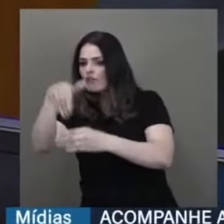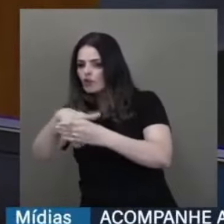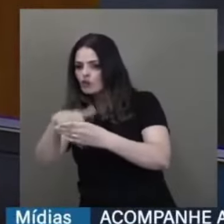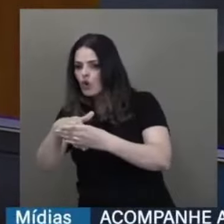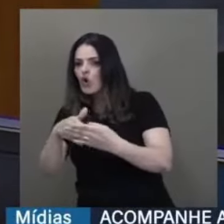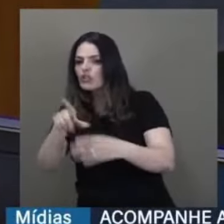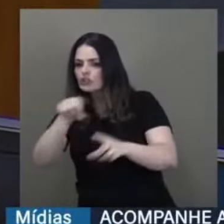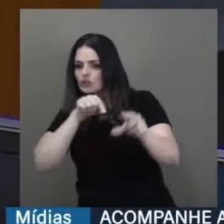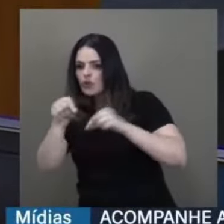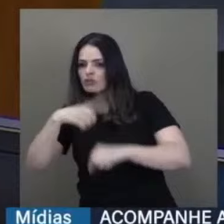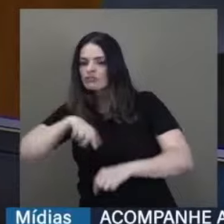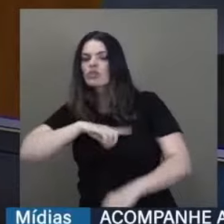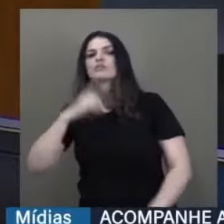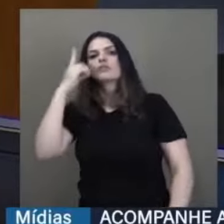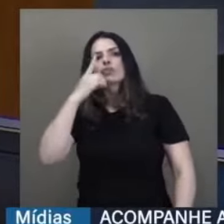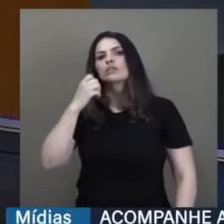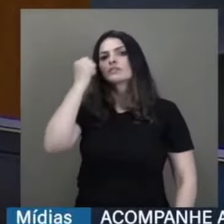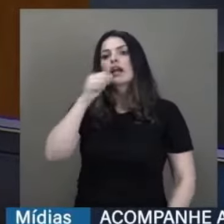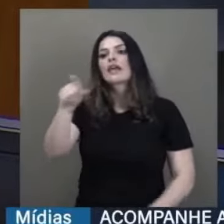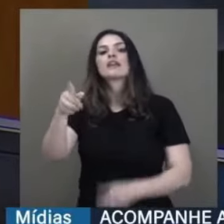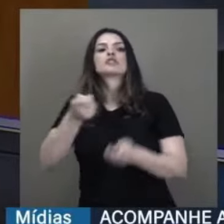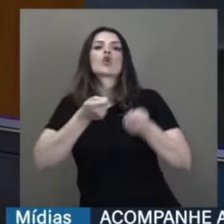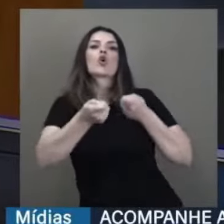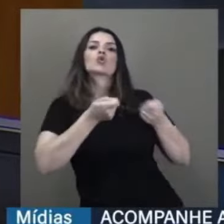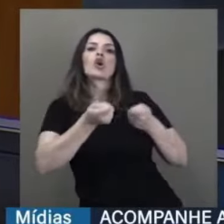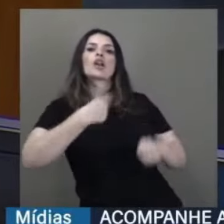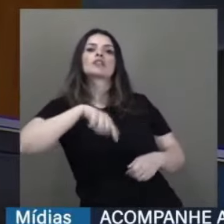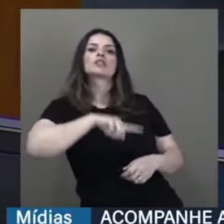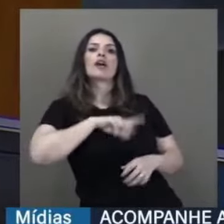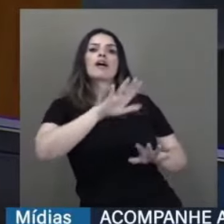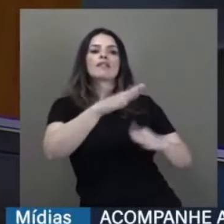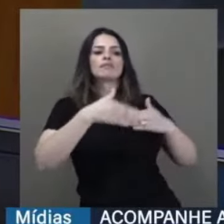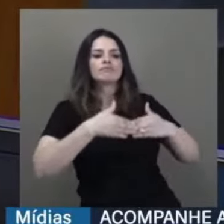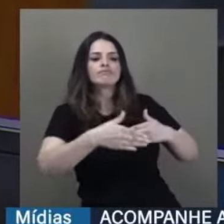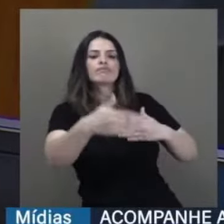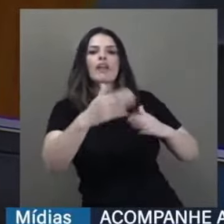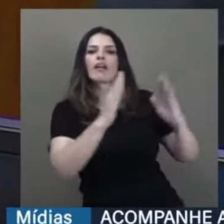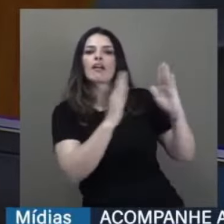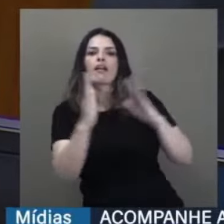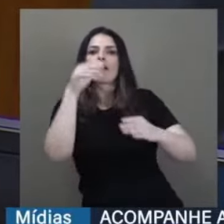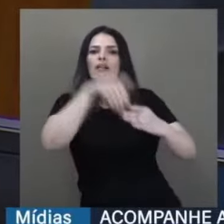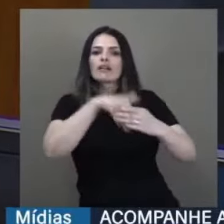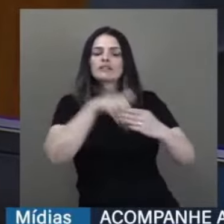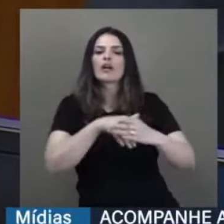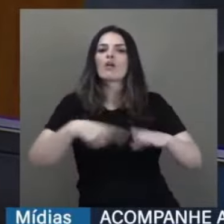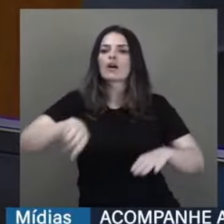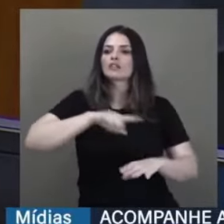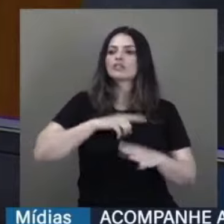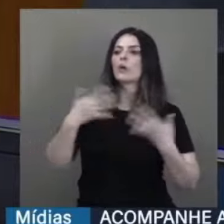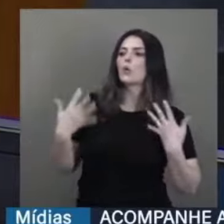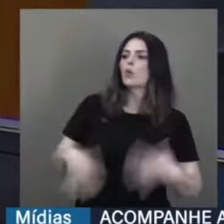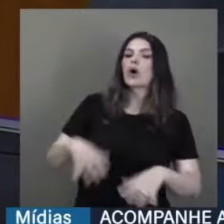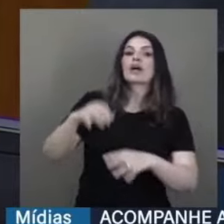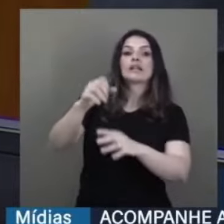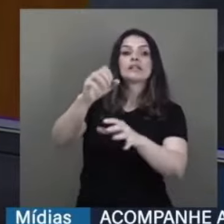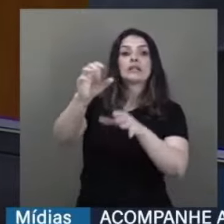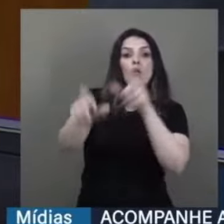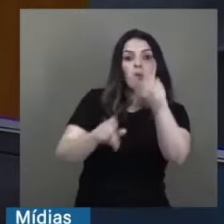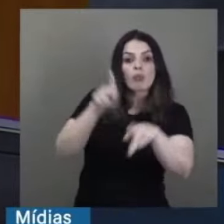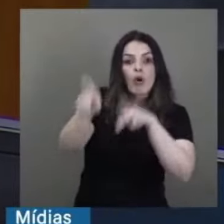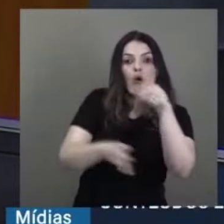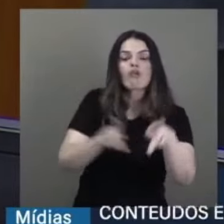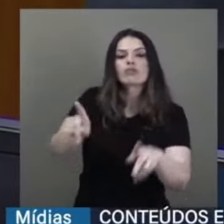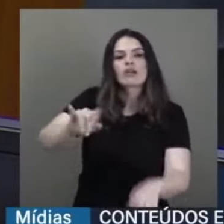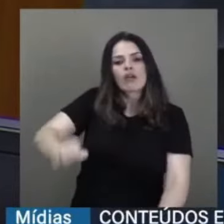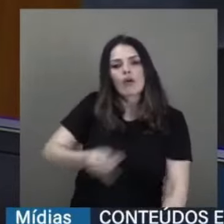legislativo manifesta-se de forma decisiva a cada eleição momentoo em que os cidadãos têm a oportunidade